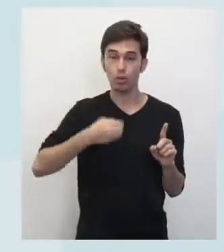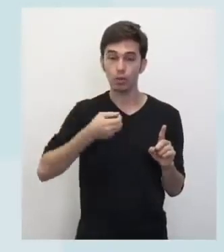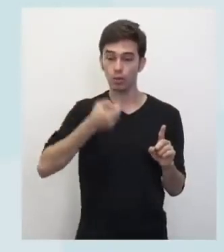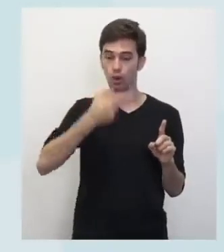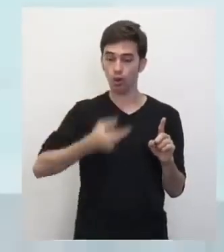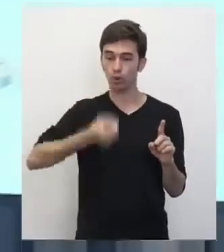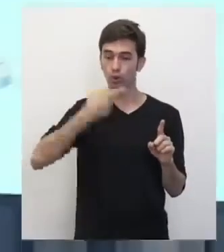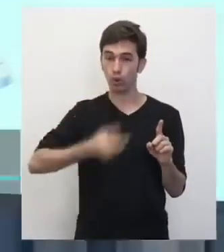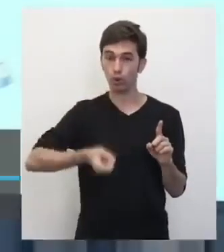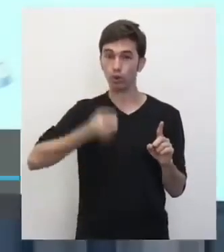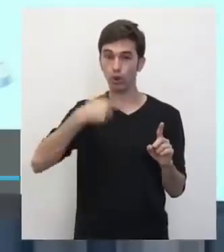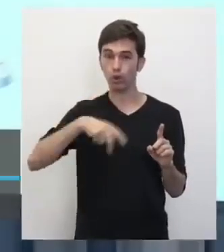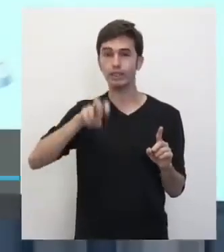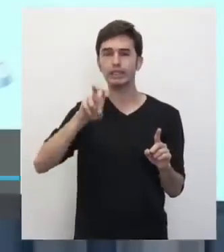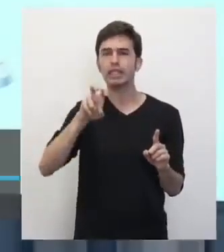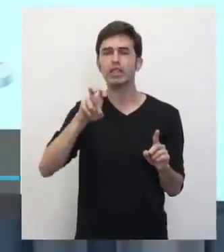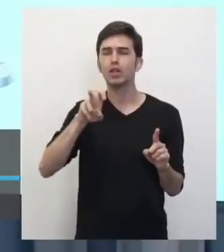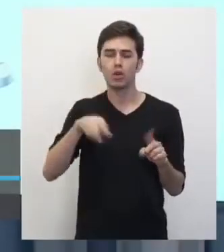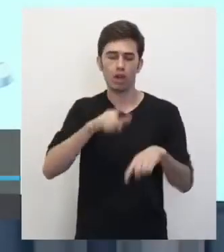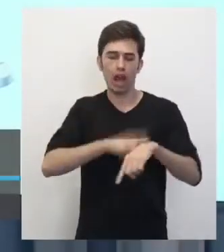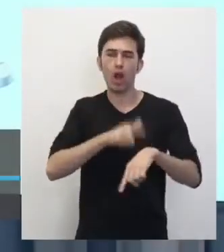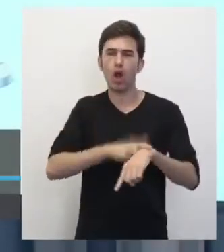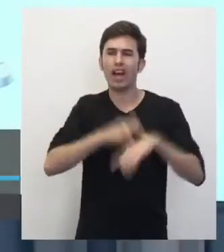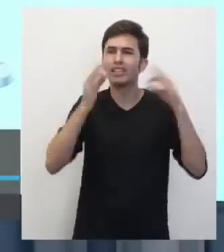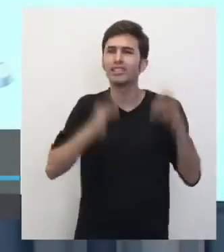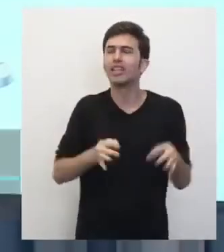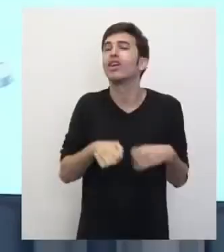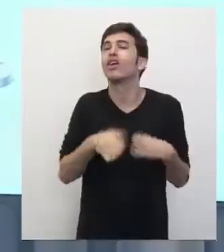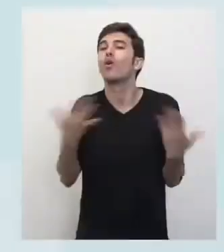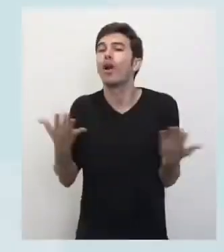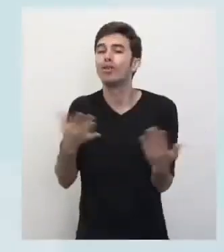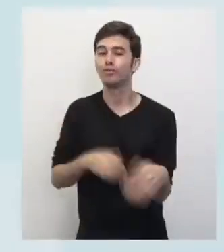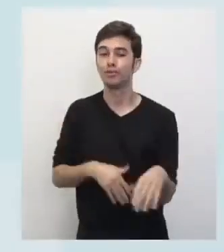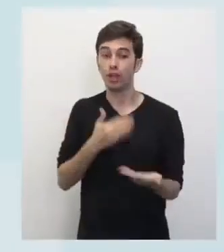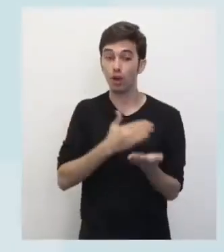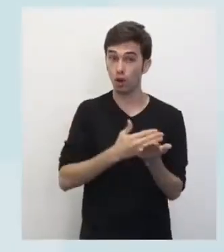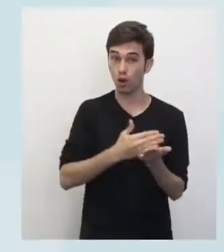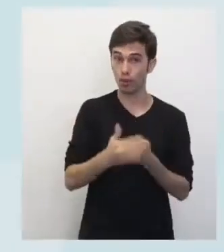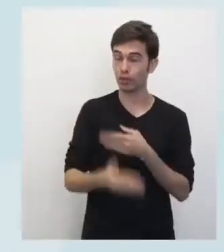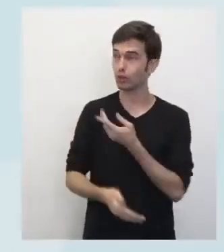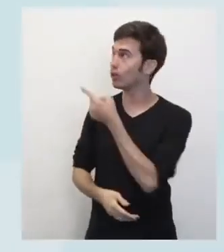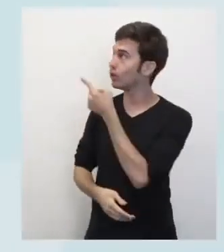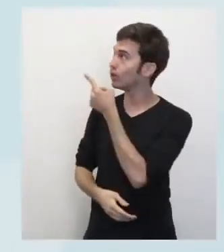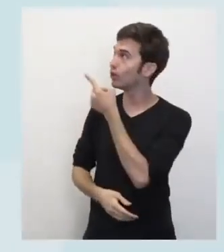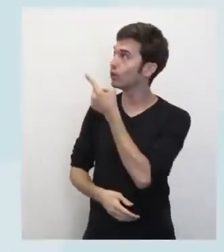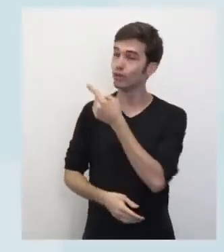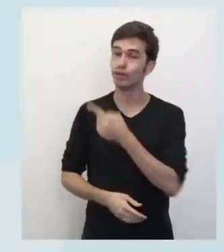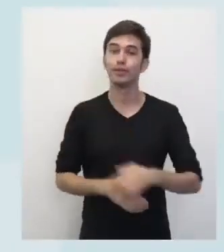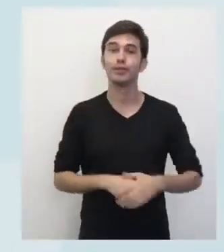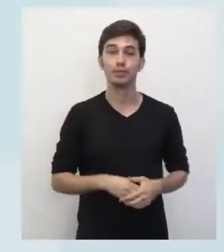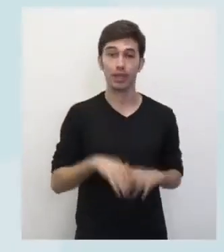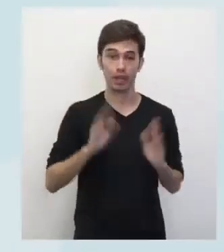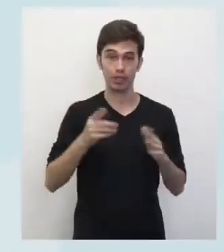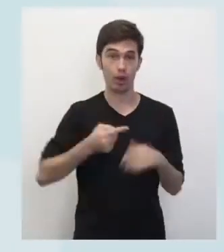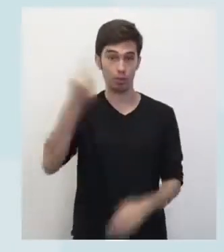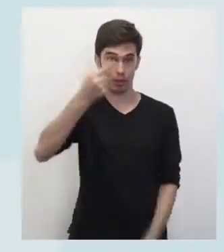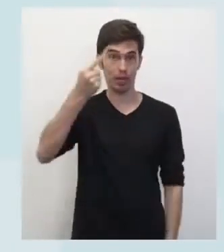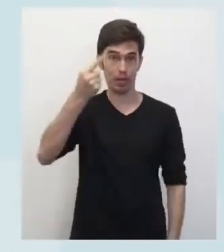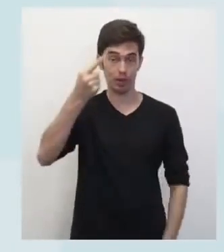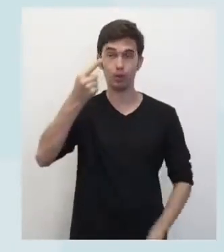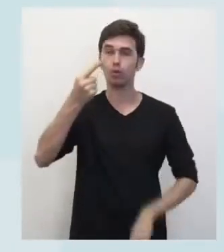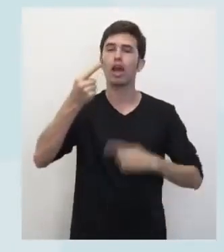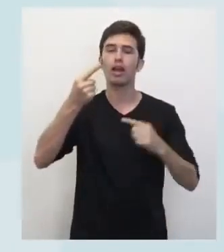ó, ela começou às 9 horas e 3, é o primeiro medicamento. Então, ela já tomou o primeiro. Quais são